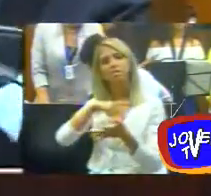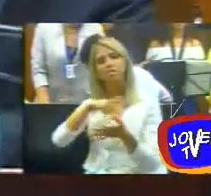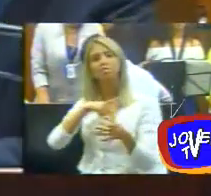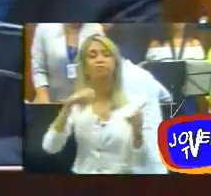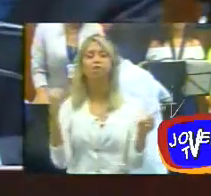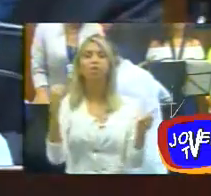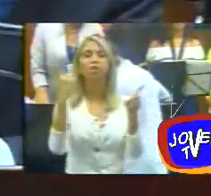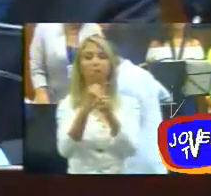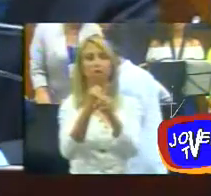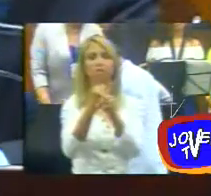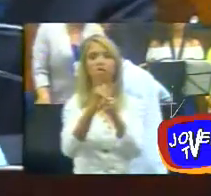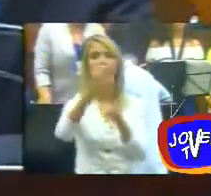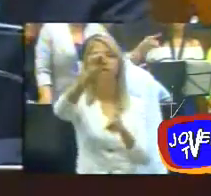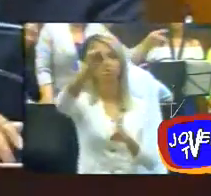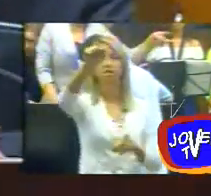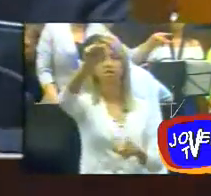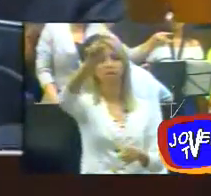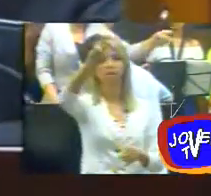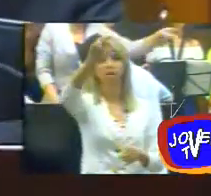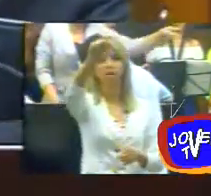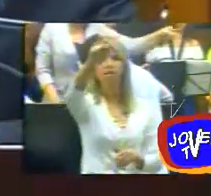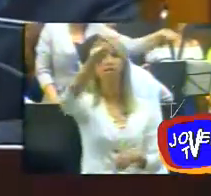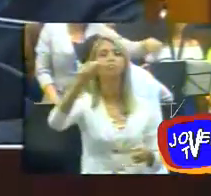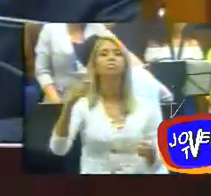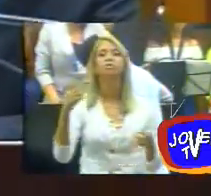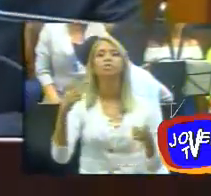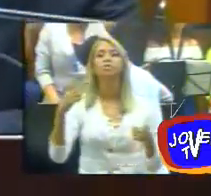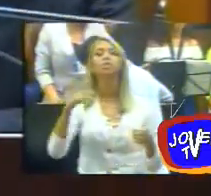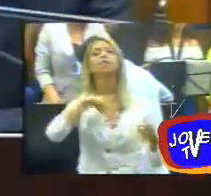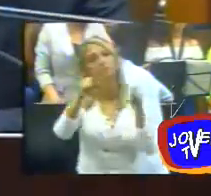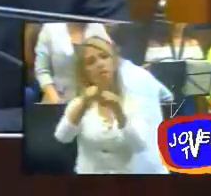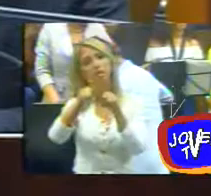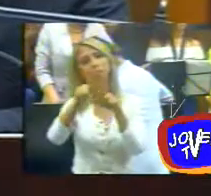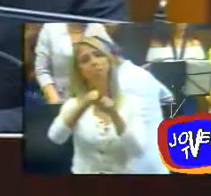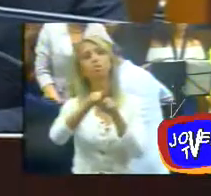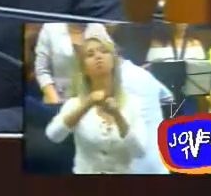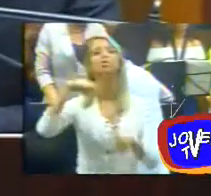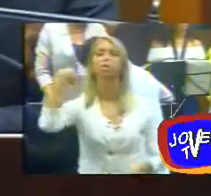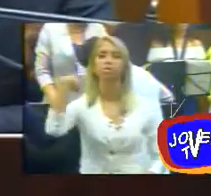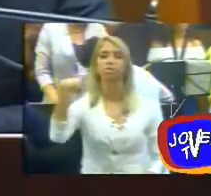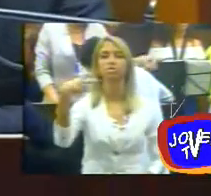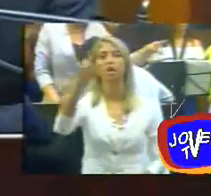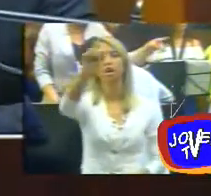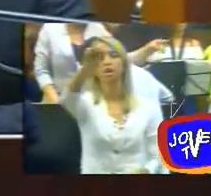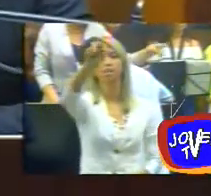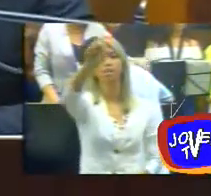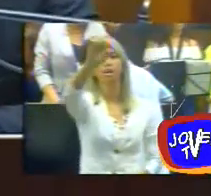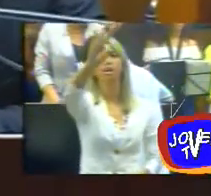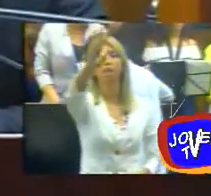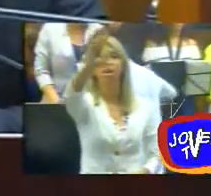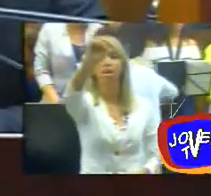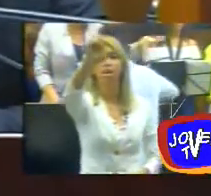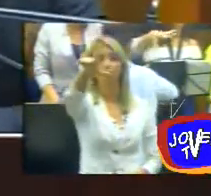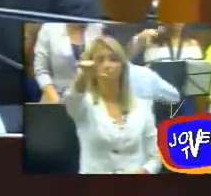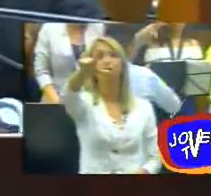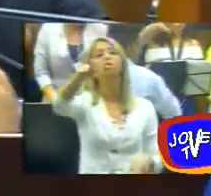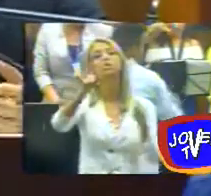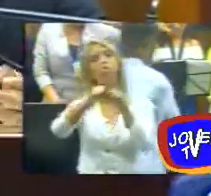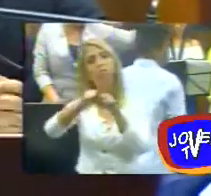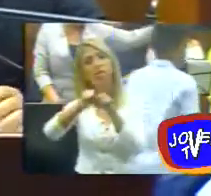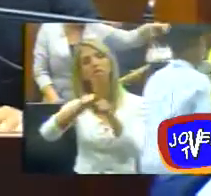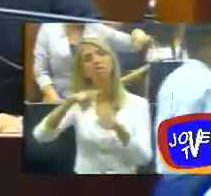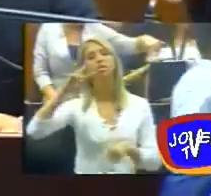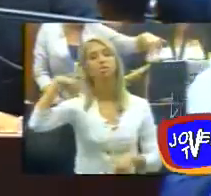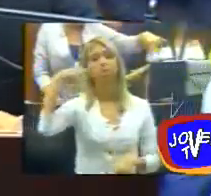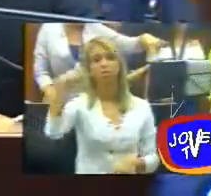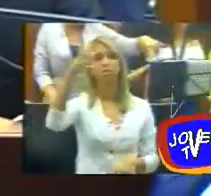junto com o vereador Rafael Peçanha e o vereador Zé Rita Mouros, pedindo para que a gente